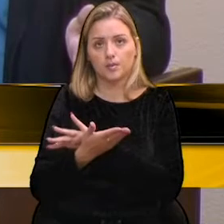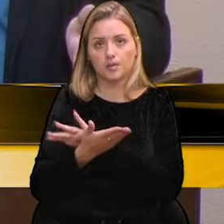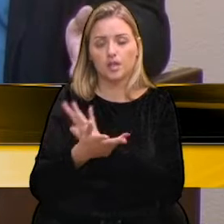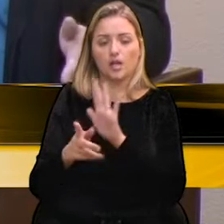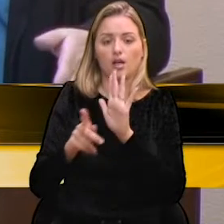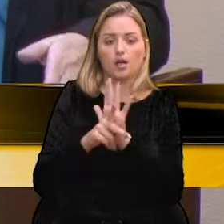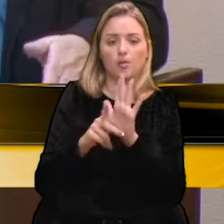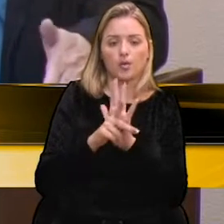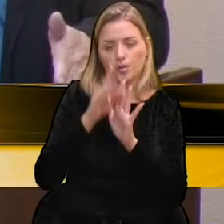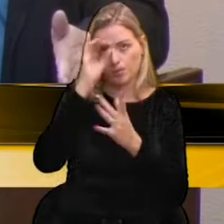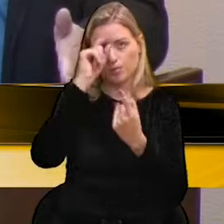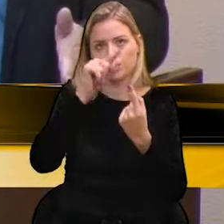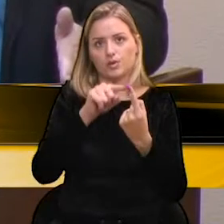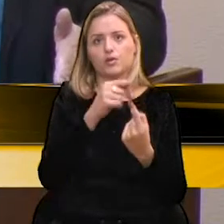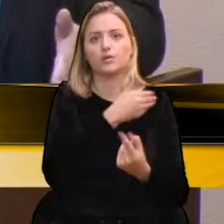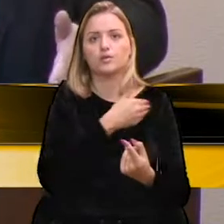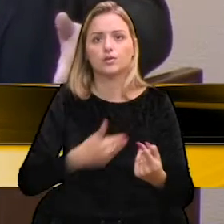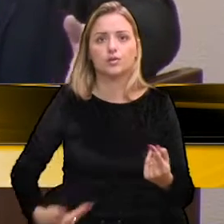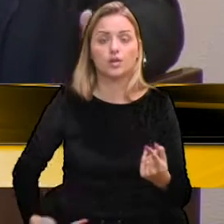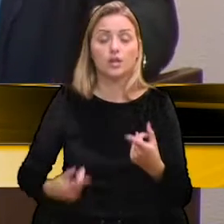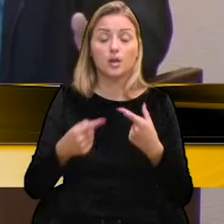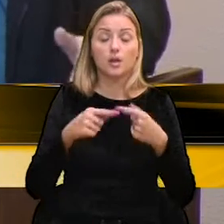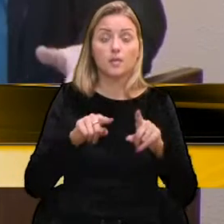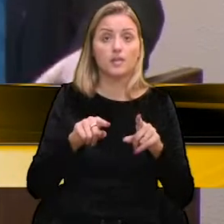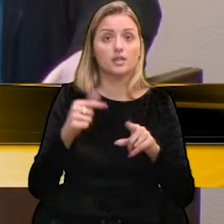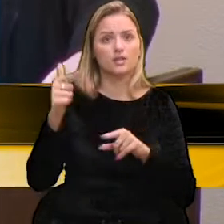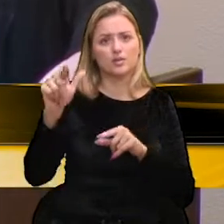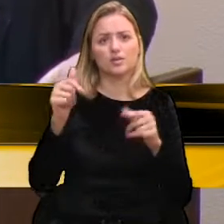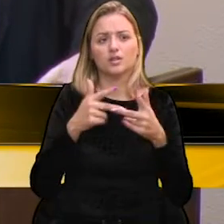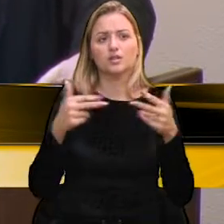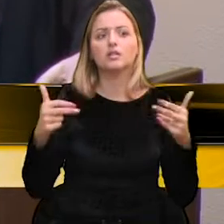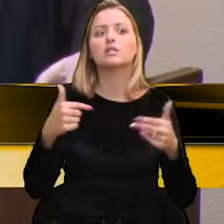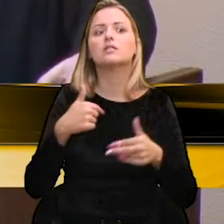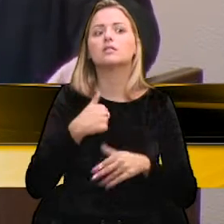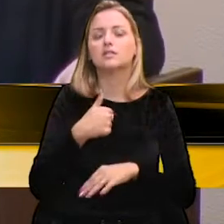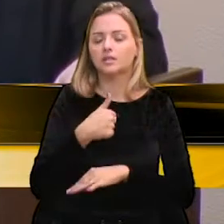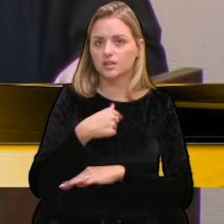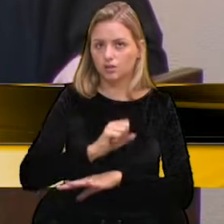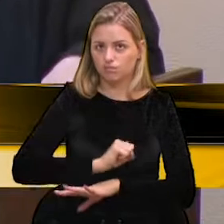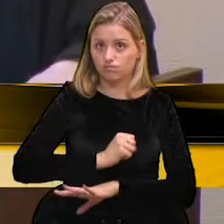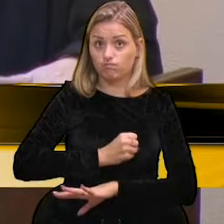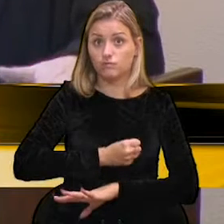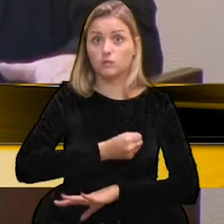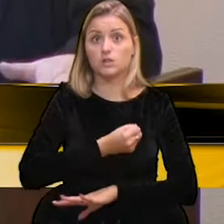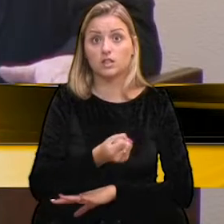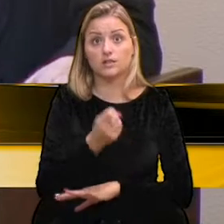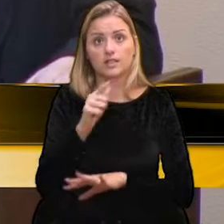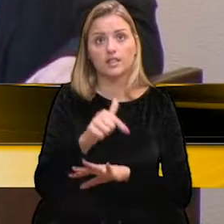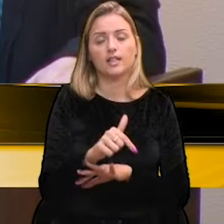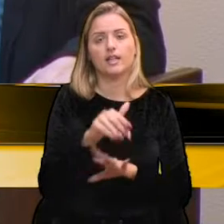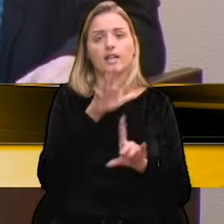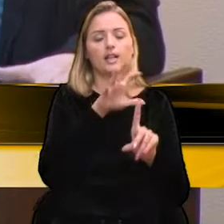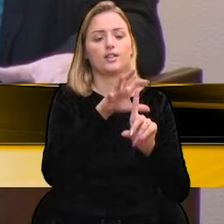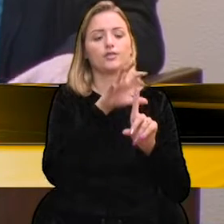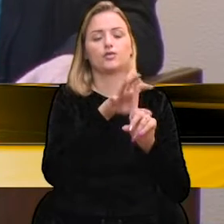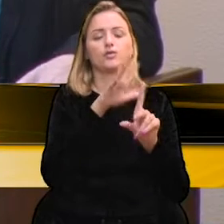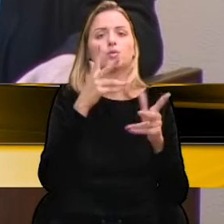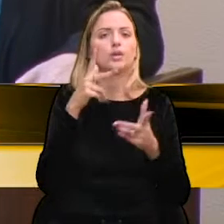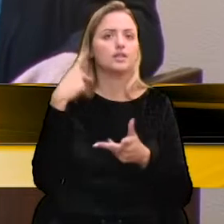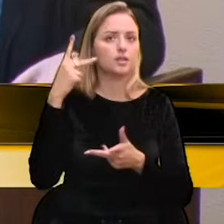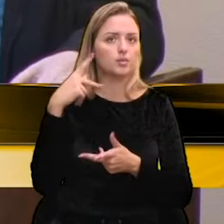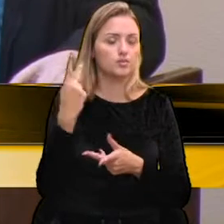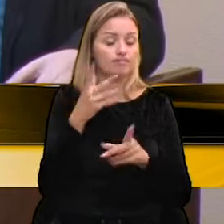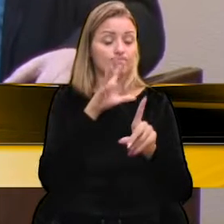de governo, mas é uma coisa que para mim é odiosa, odiosa, é a perseguição política, né? A